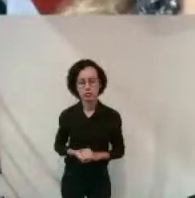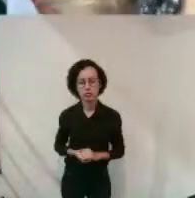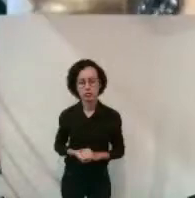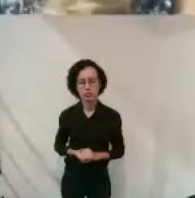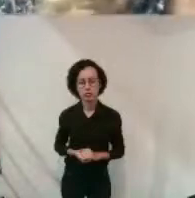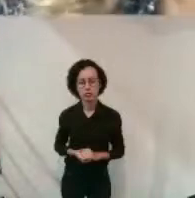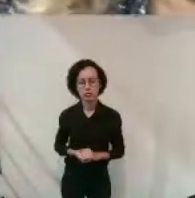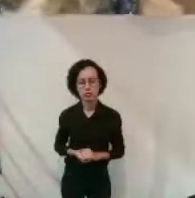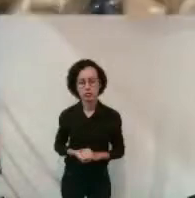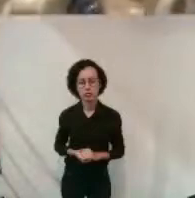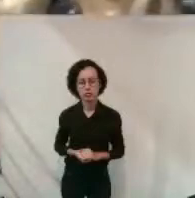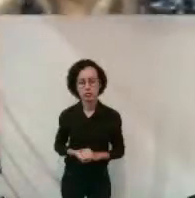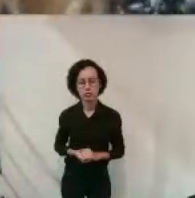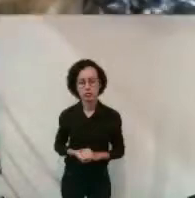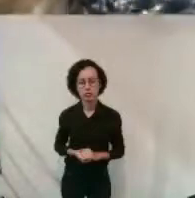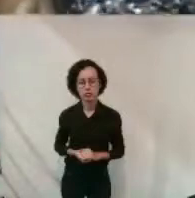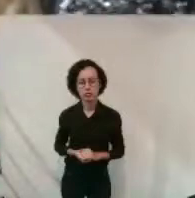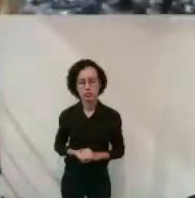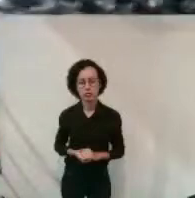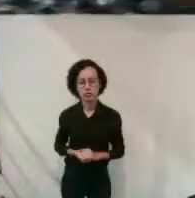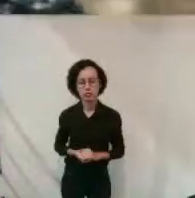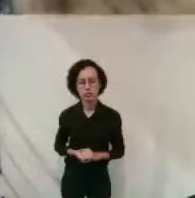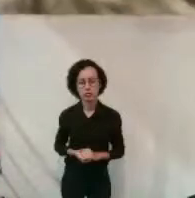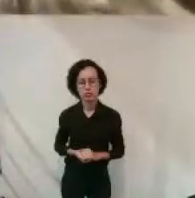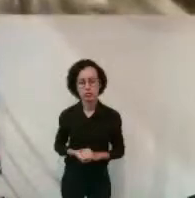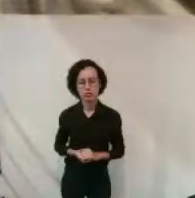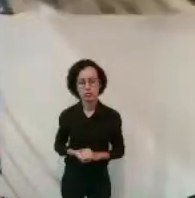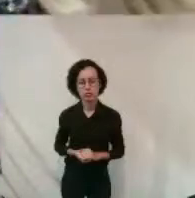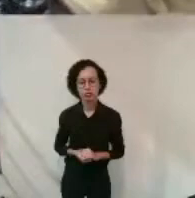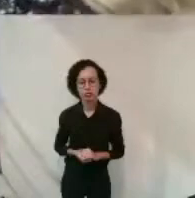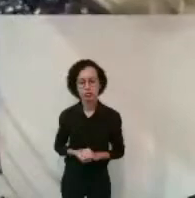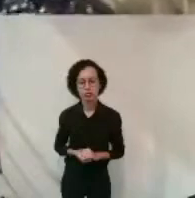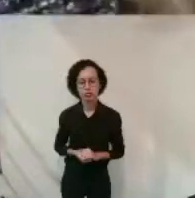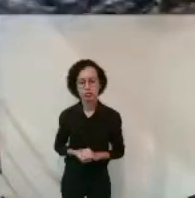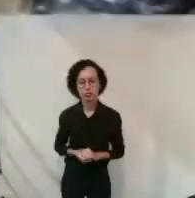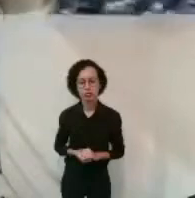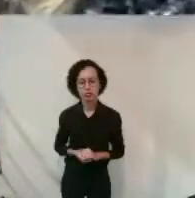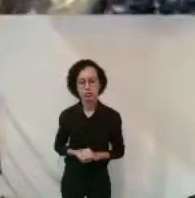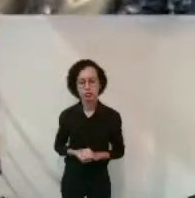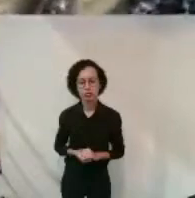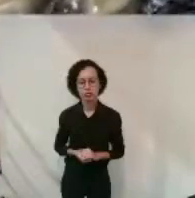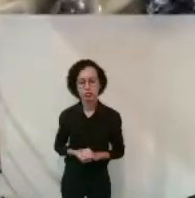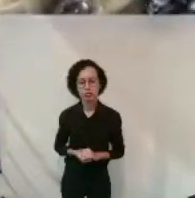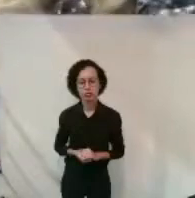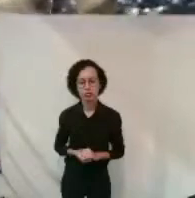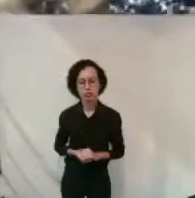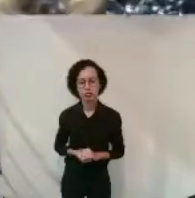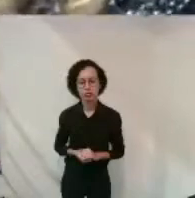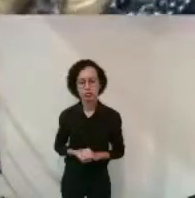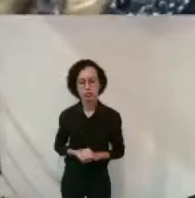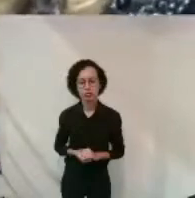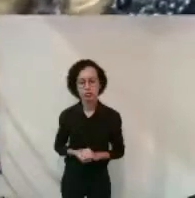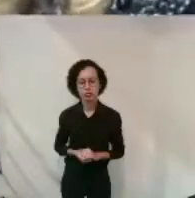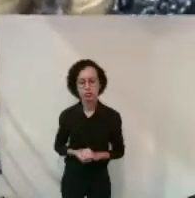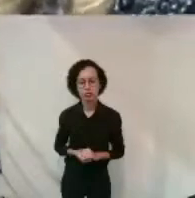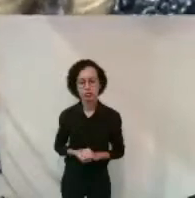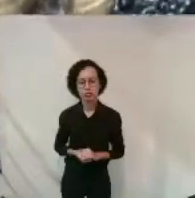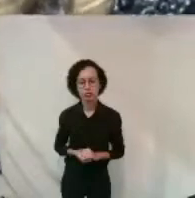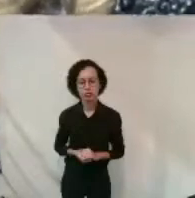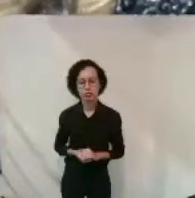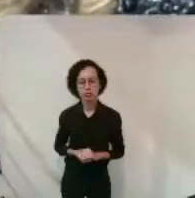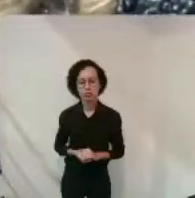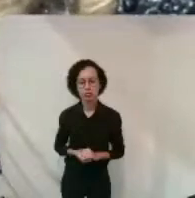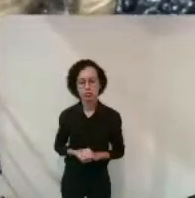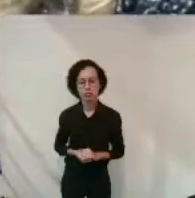de acompanhar e fiscalizar o gestor público dos municípios e do Estado em relação ao funcionamento do